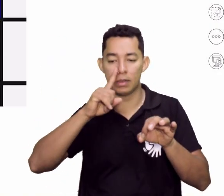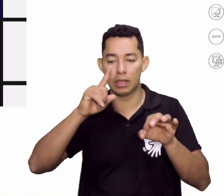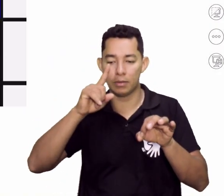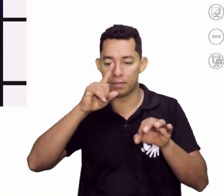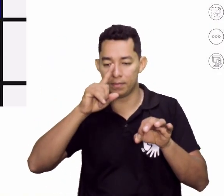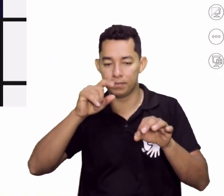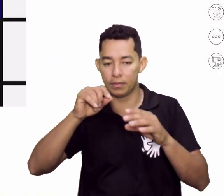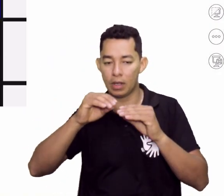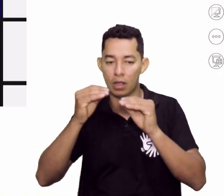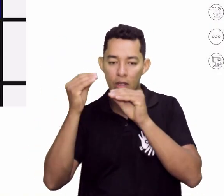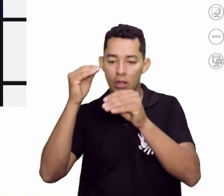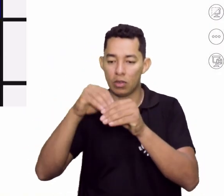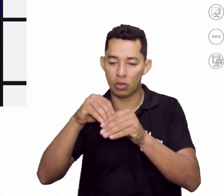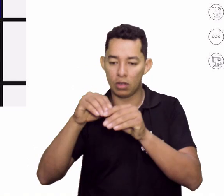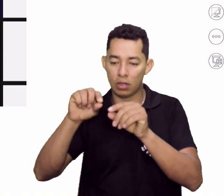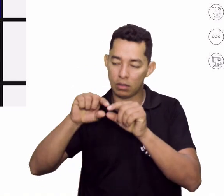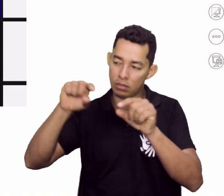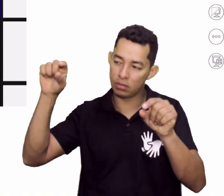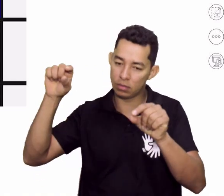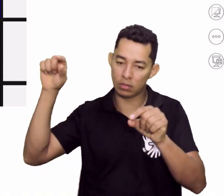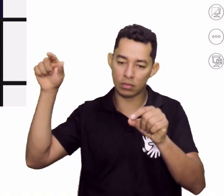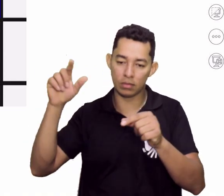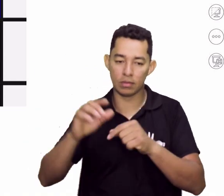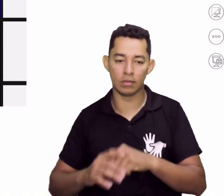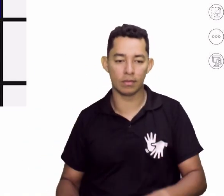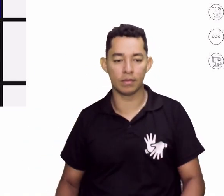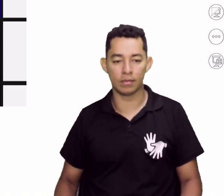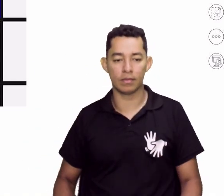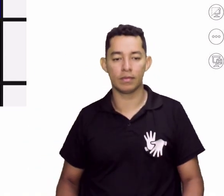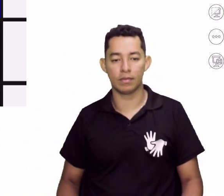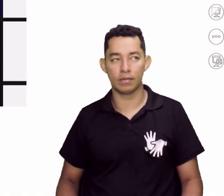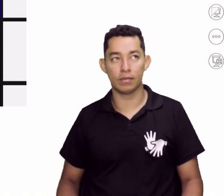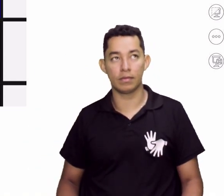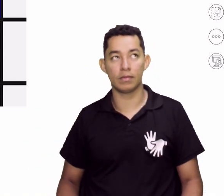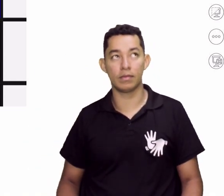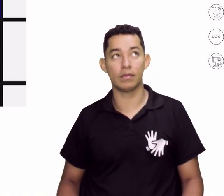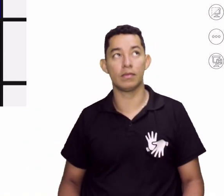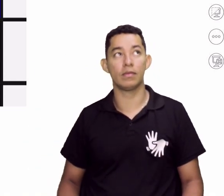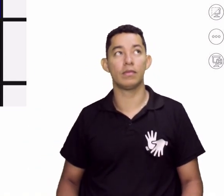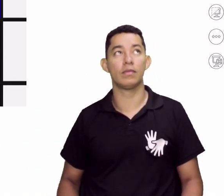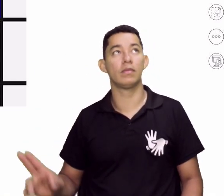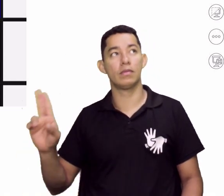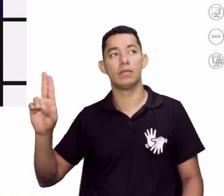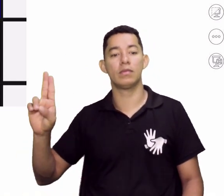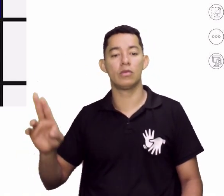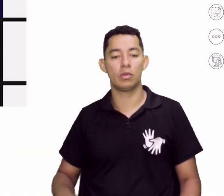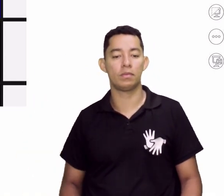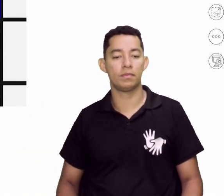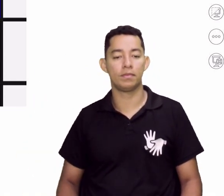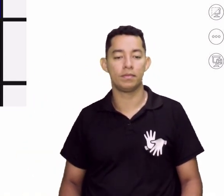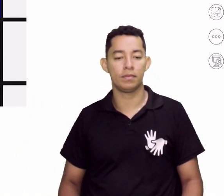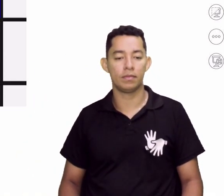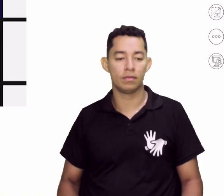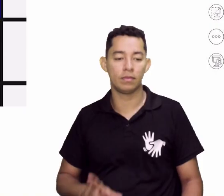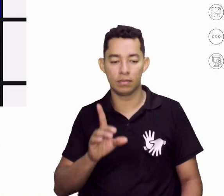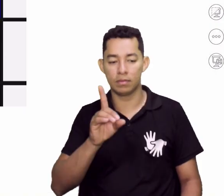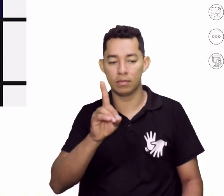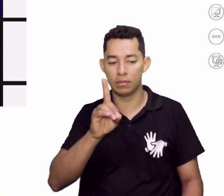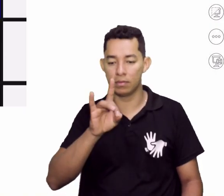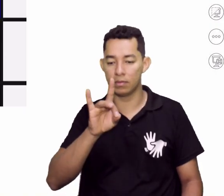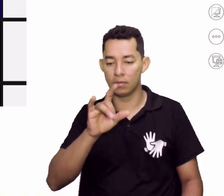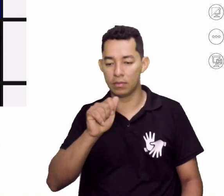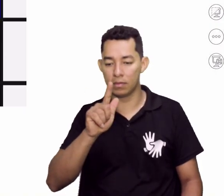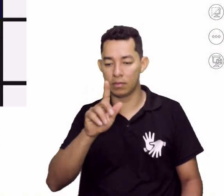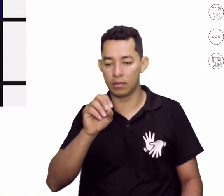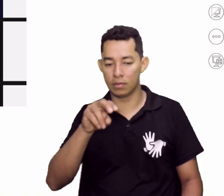colocado nessa posição aí, né, nessa diagonal. E o nome? Diagonal. Então, veja